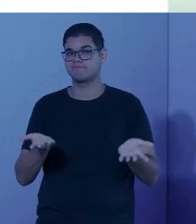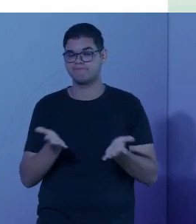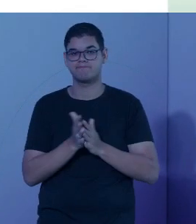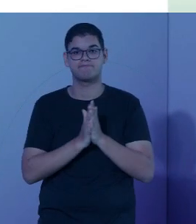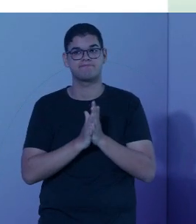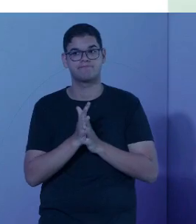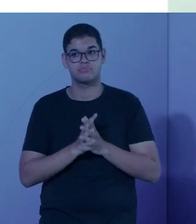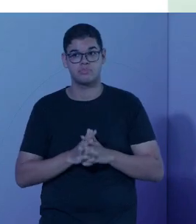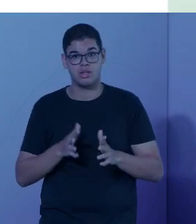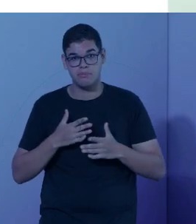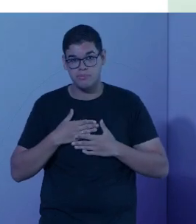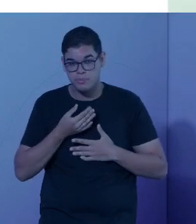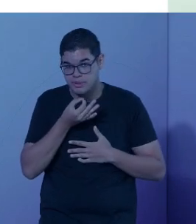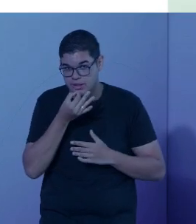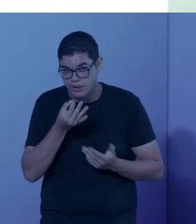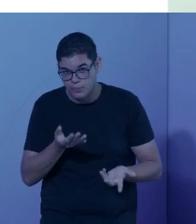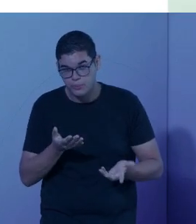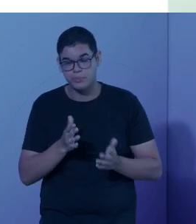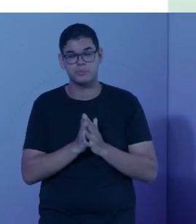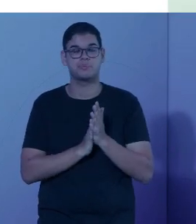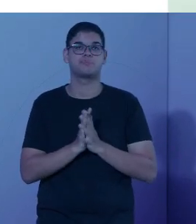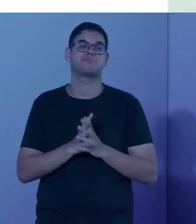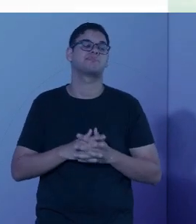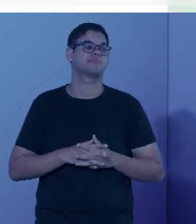no meu ponto de vista,